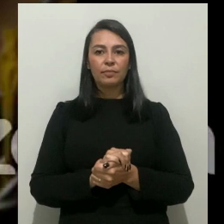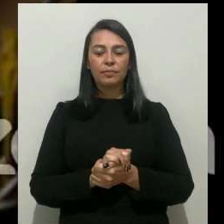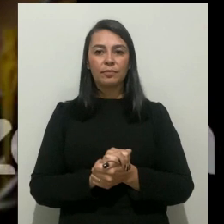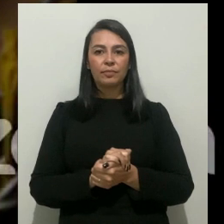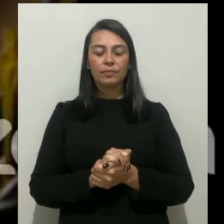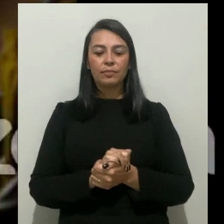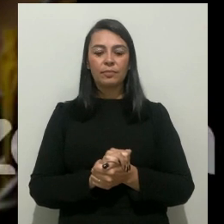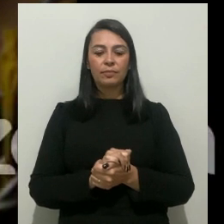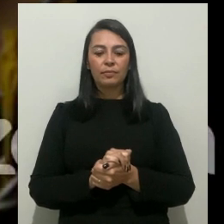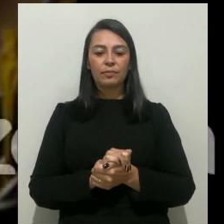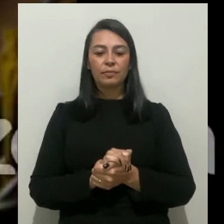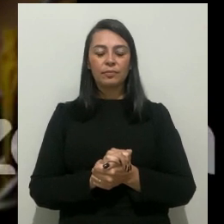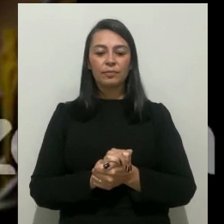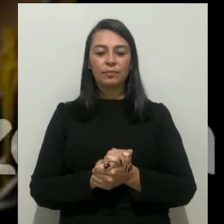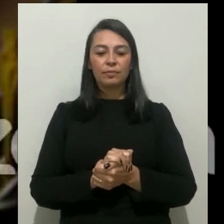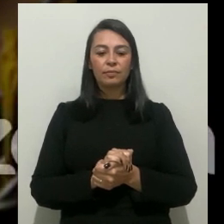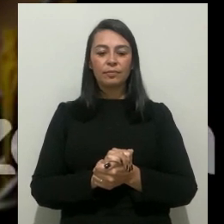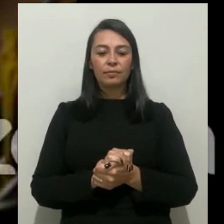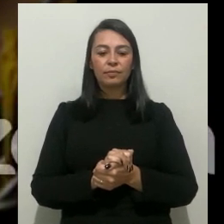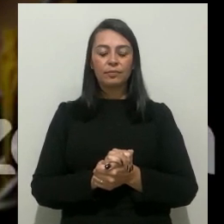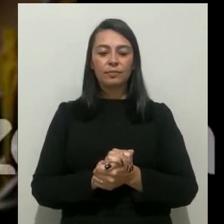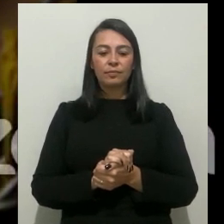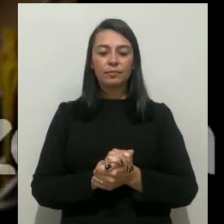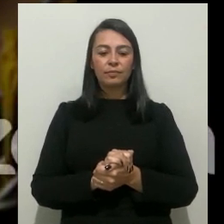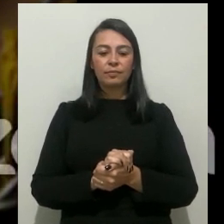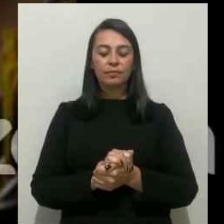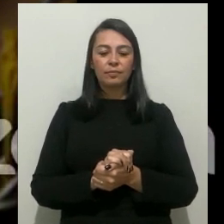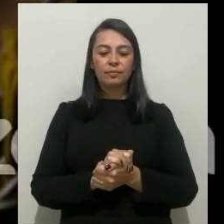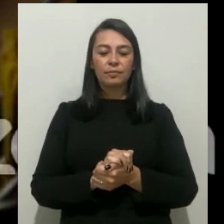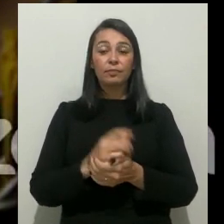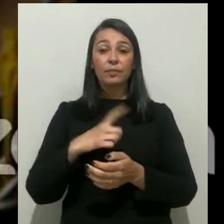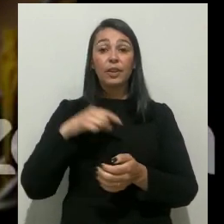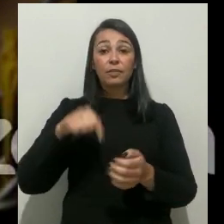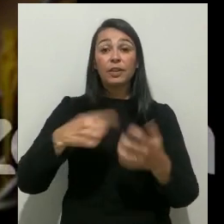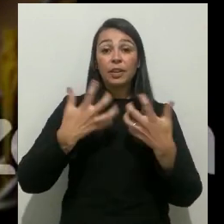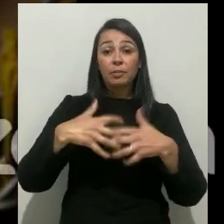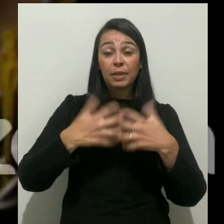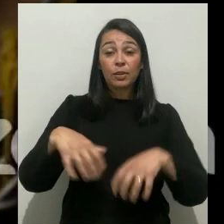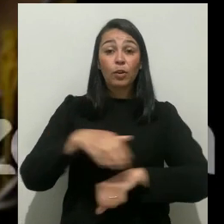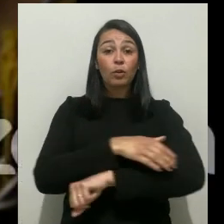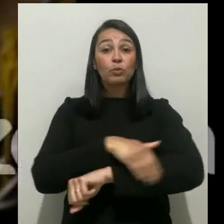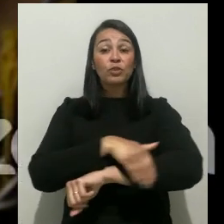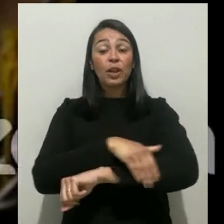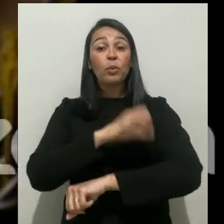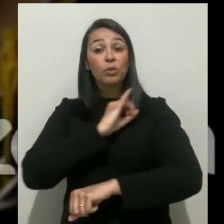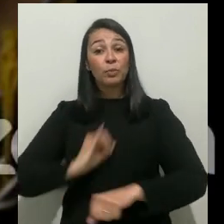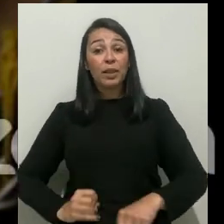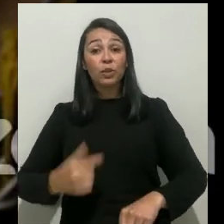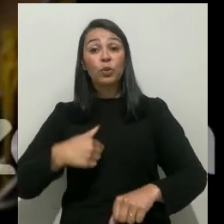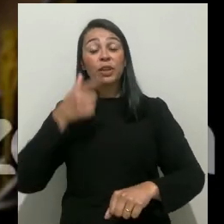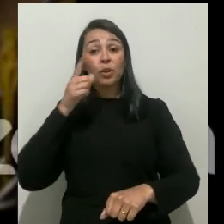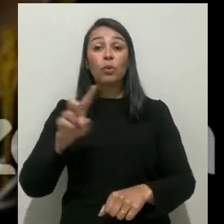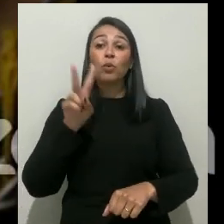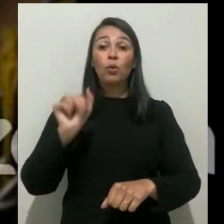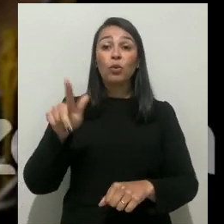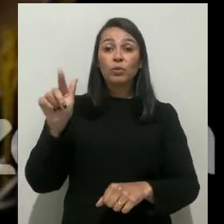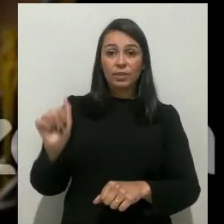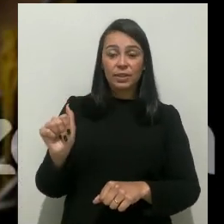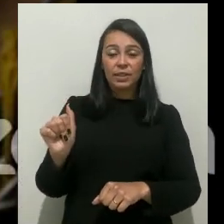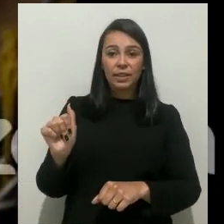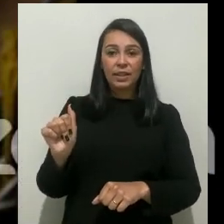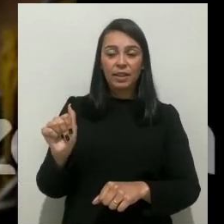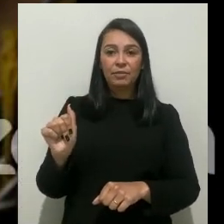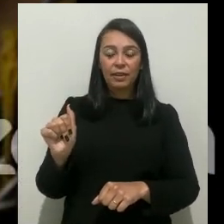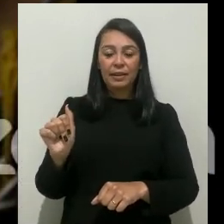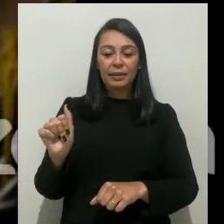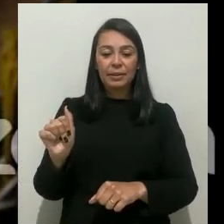de Petrópolis, aqui no Rio Imperador, na nossa famosa avenida. E eu consegui a vaga. E era uma pesquisa toda pronta,